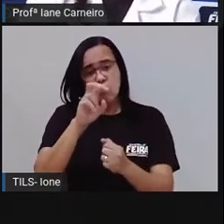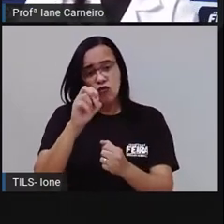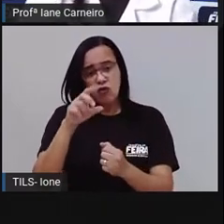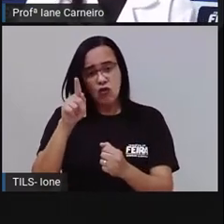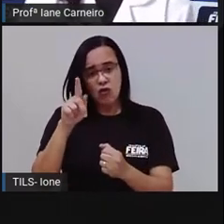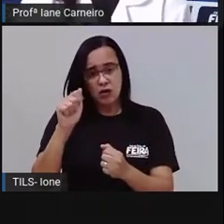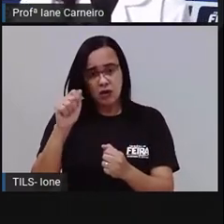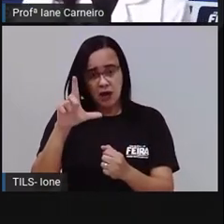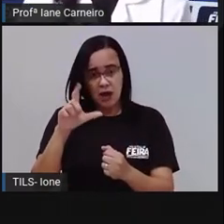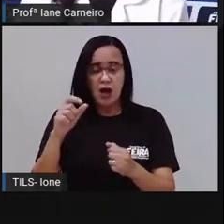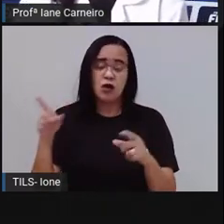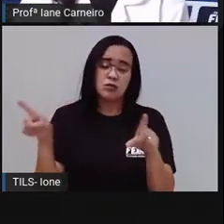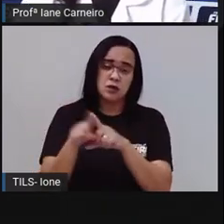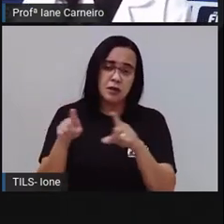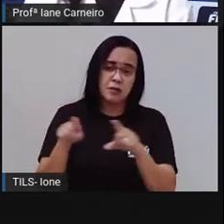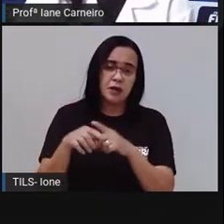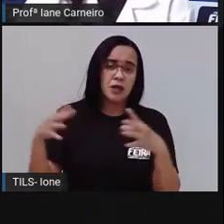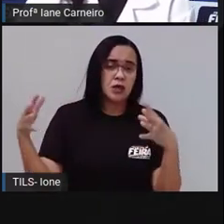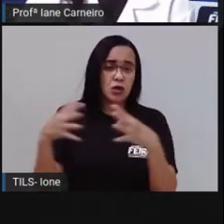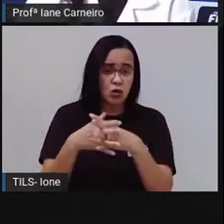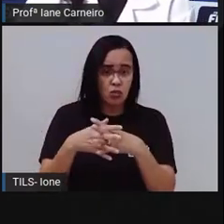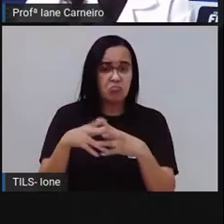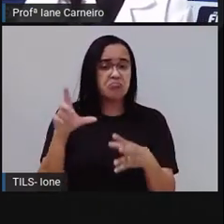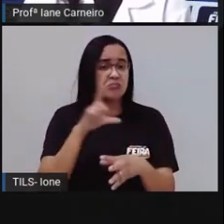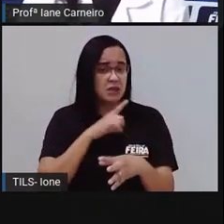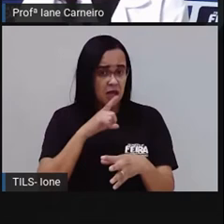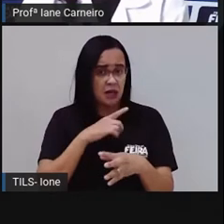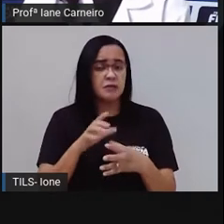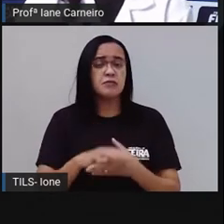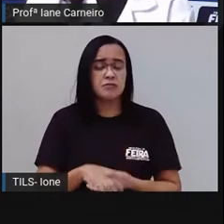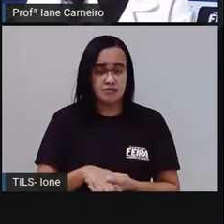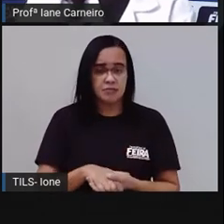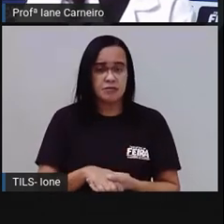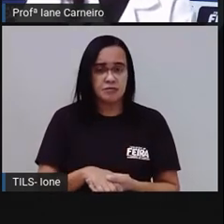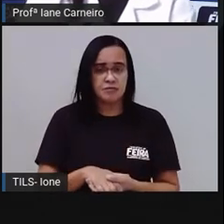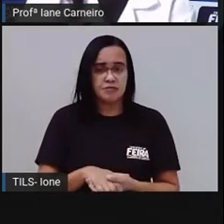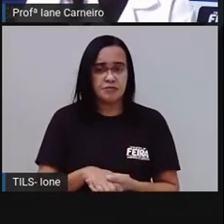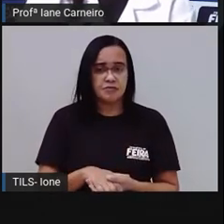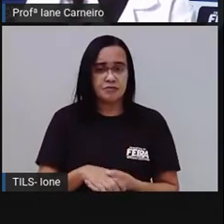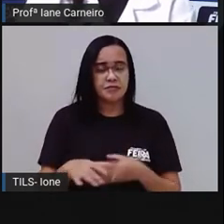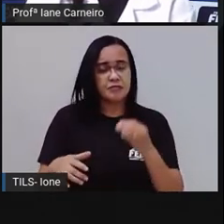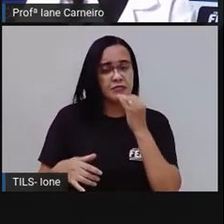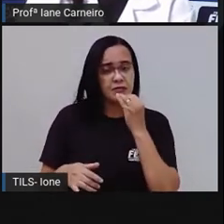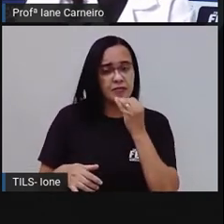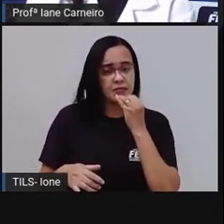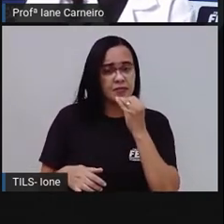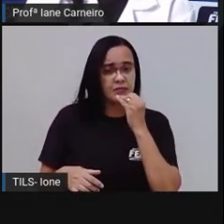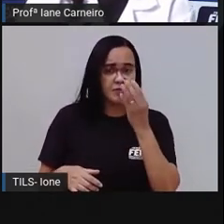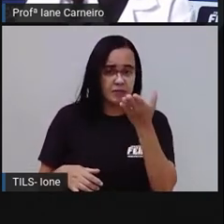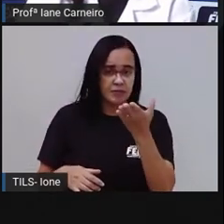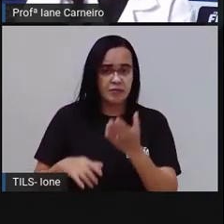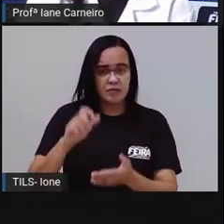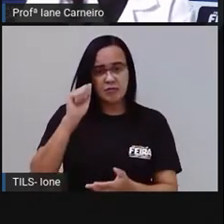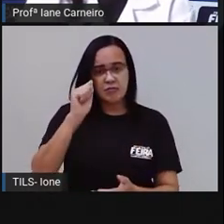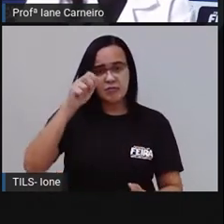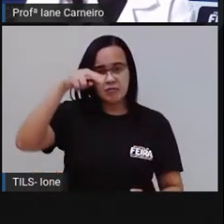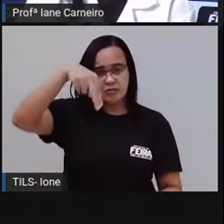Tem palavras que não são escritas assim, por exemplo, nessa palavra aqui, Andressa, ó, vai ter uma